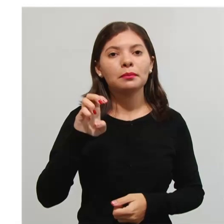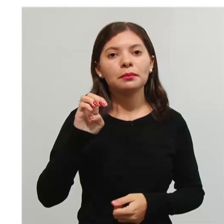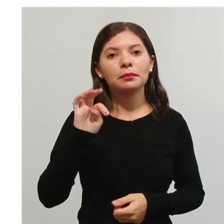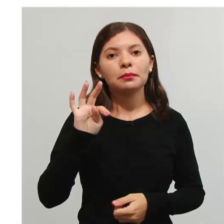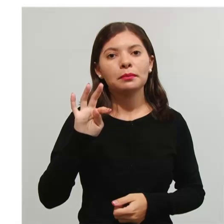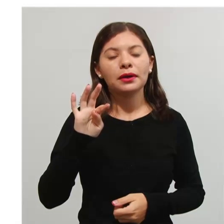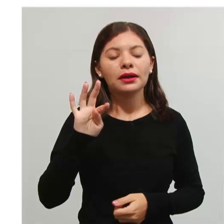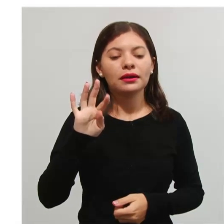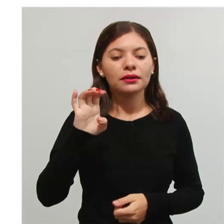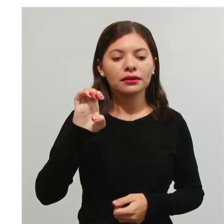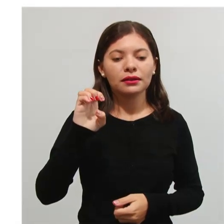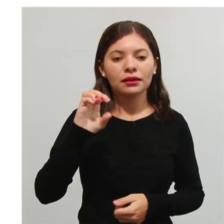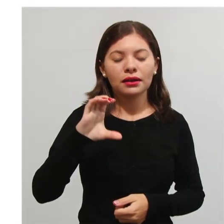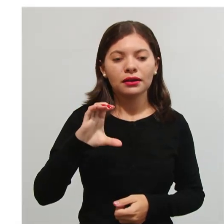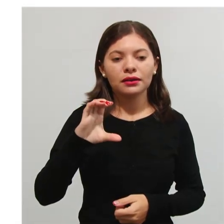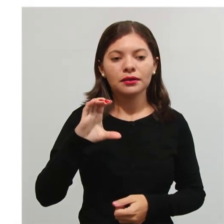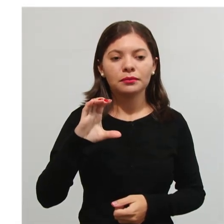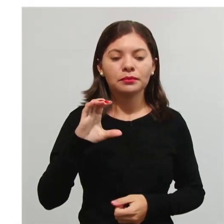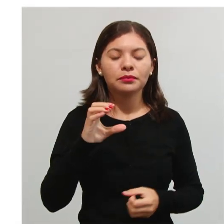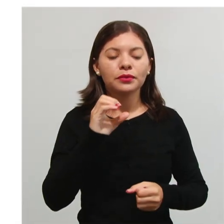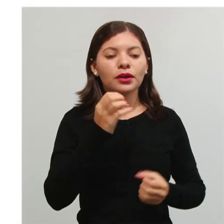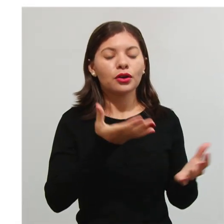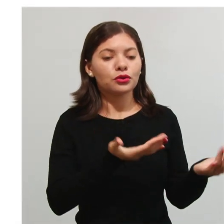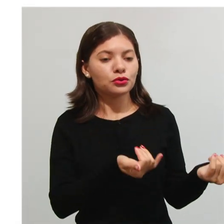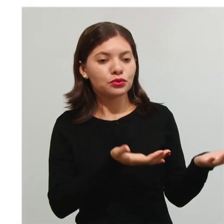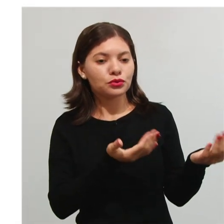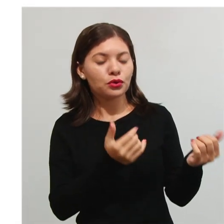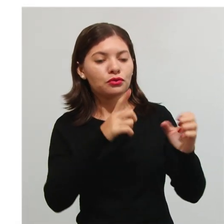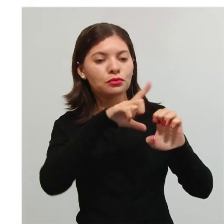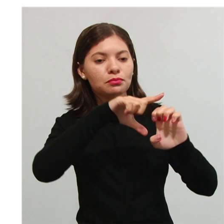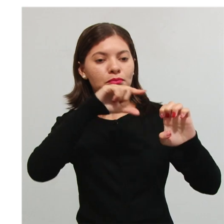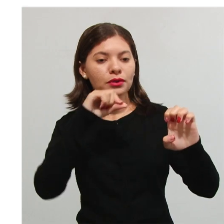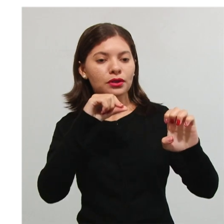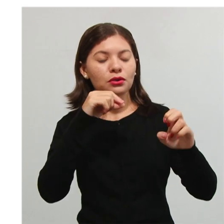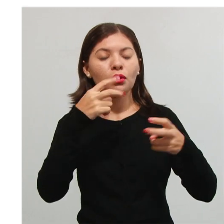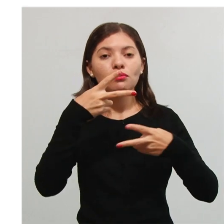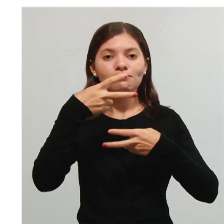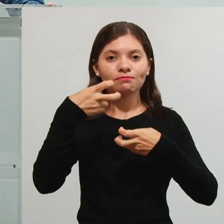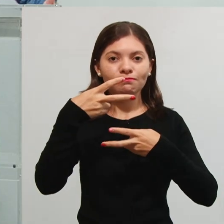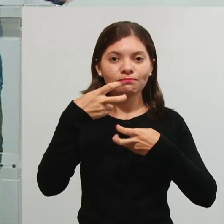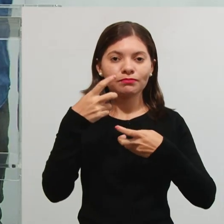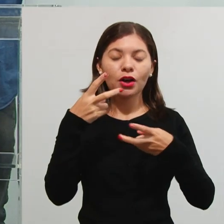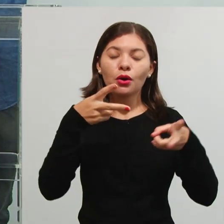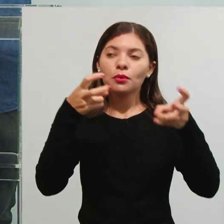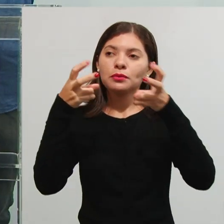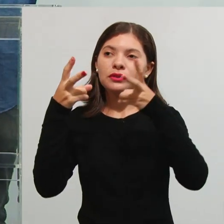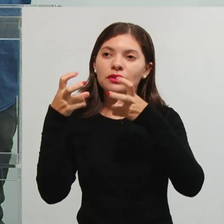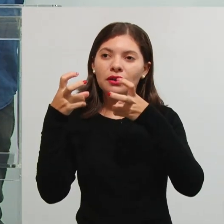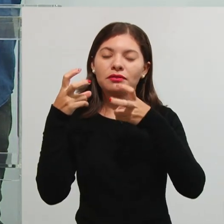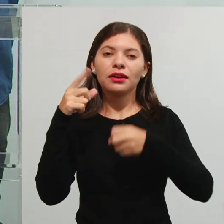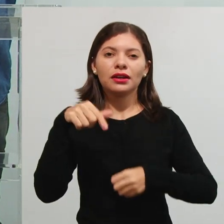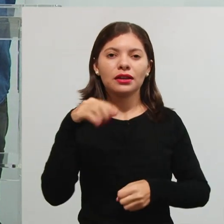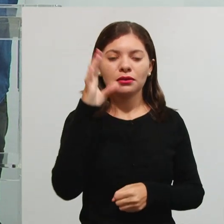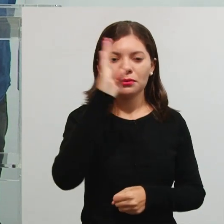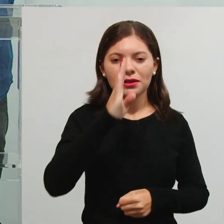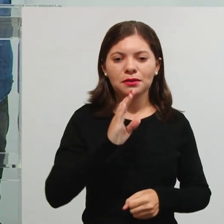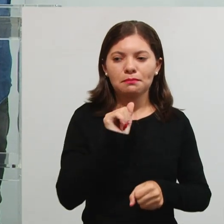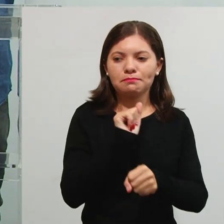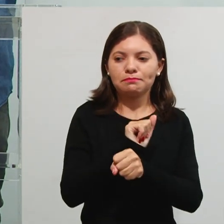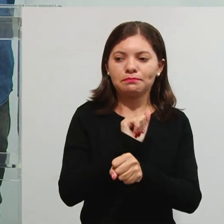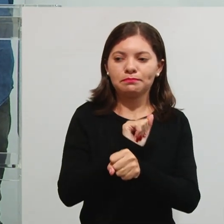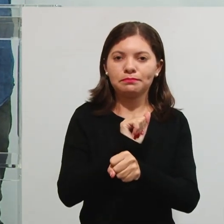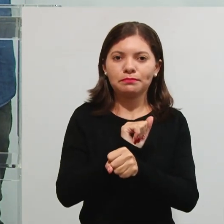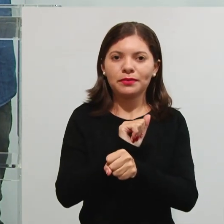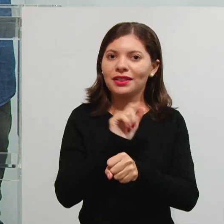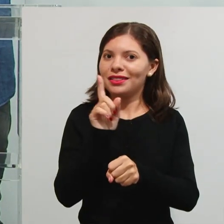do SEBRAE. Então você observa que o empreendedorismo no Brasil ele nunca ficou parado. ele sempre